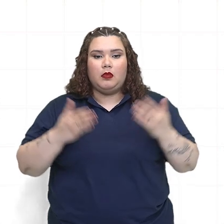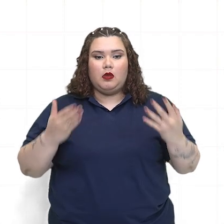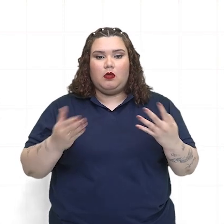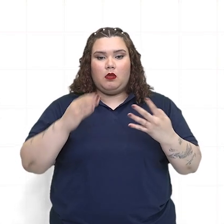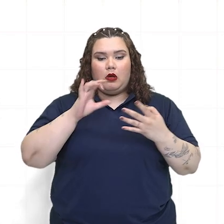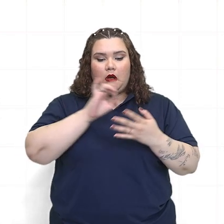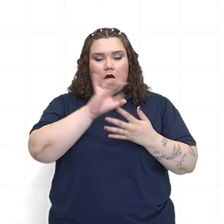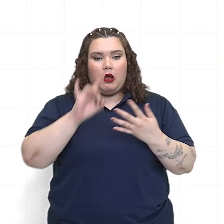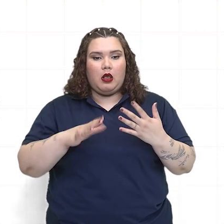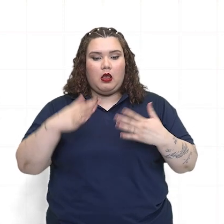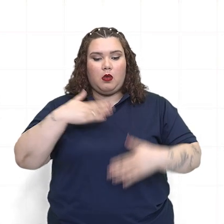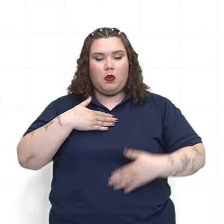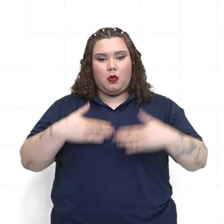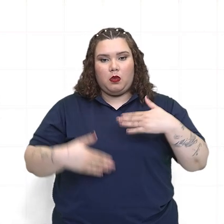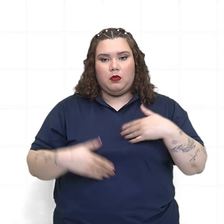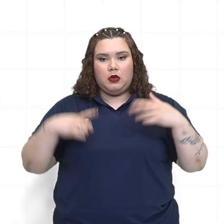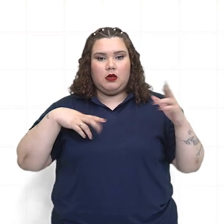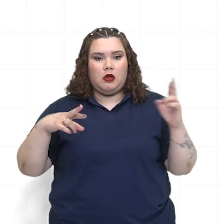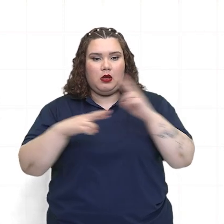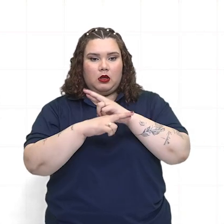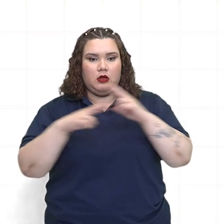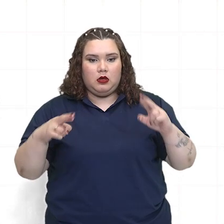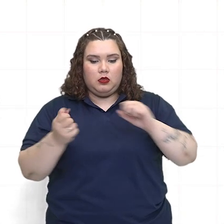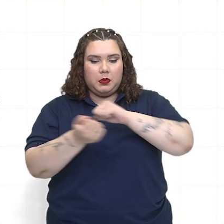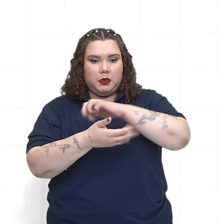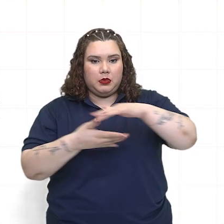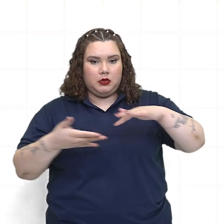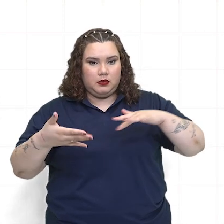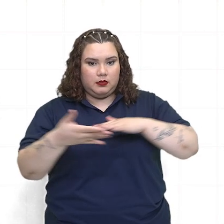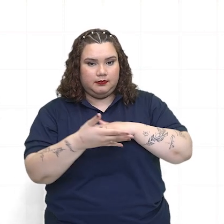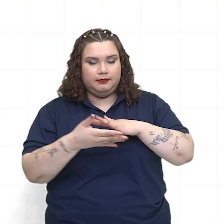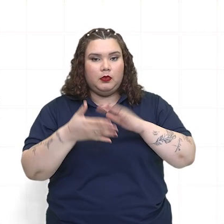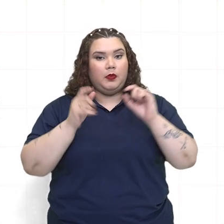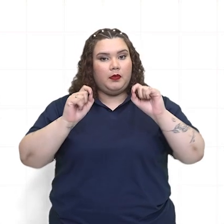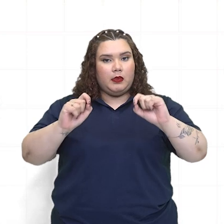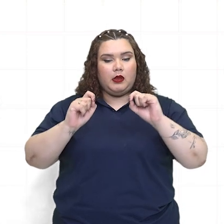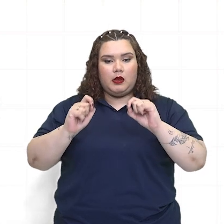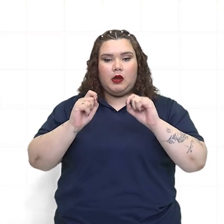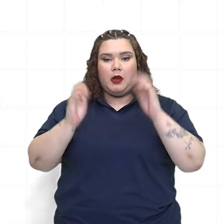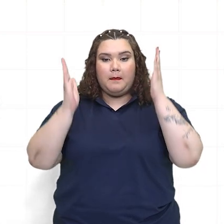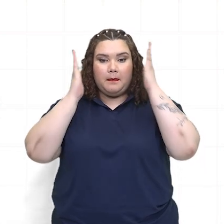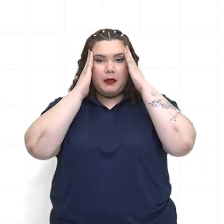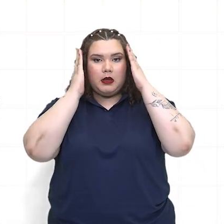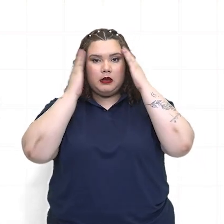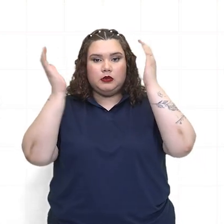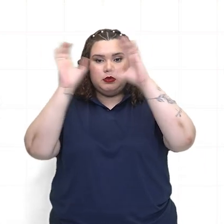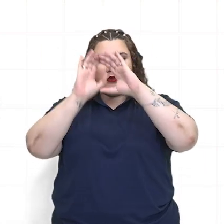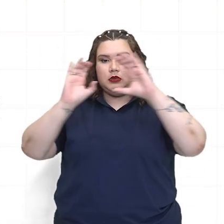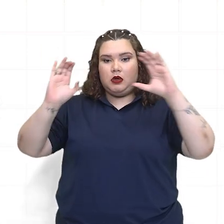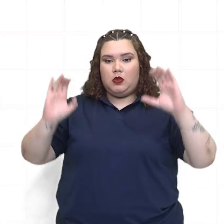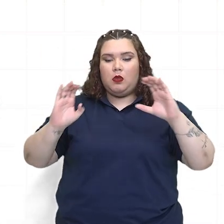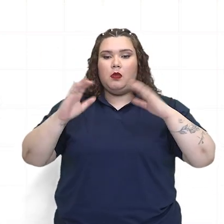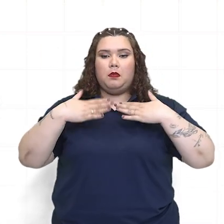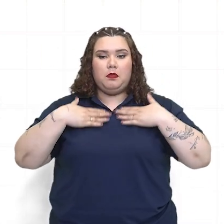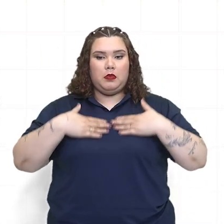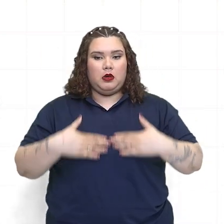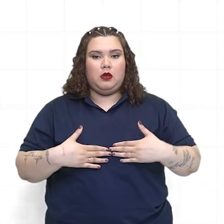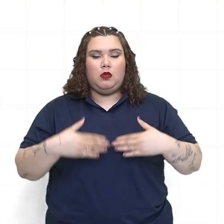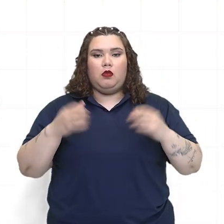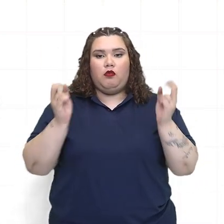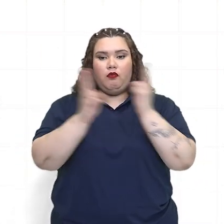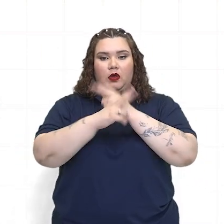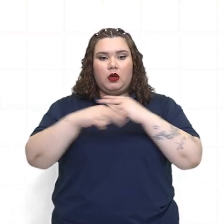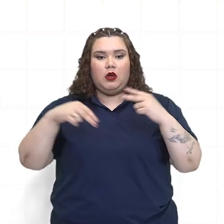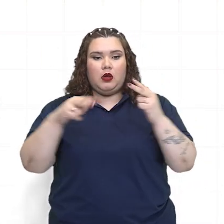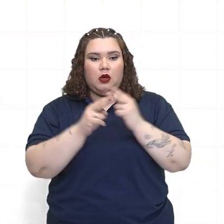cada parte do corpo corresponde a uma parte do universo. Então, nós temos a cabeça, o céu, o peito,